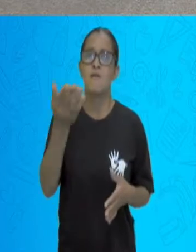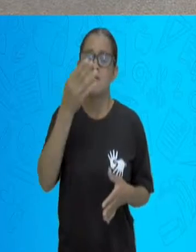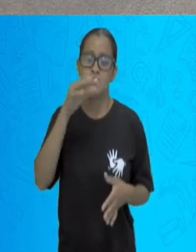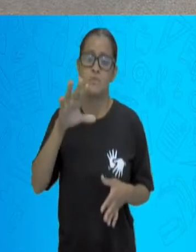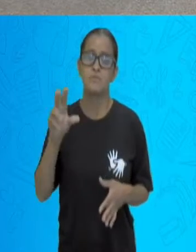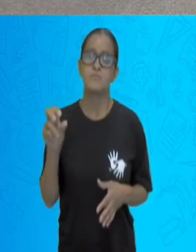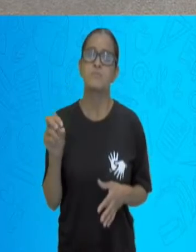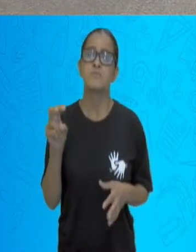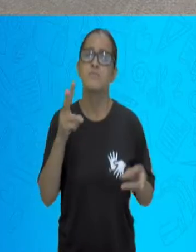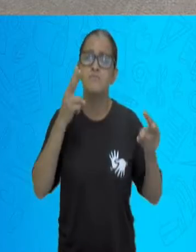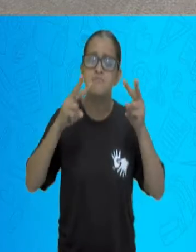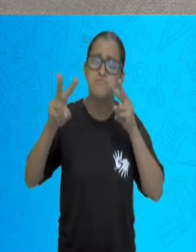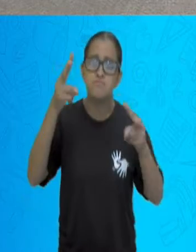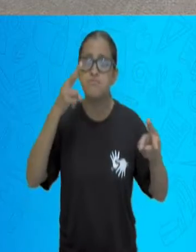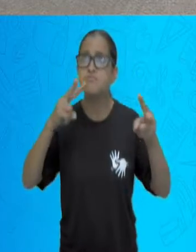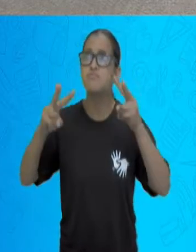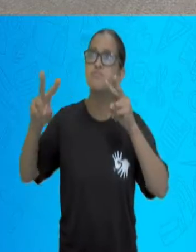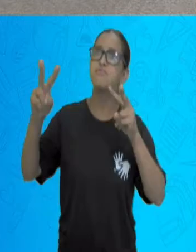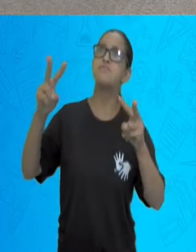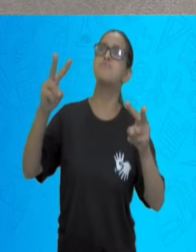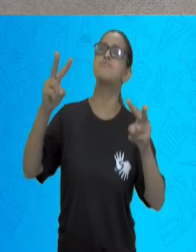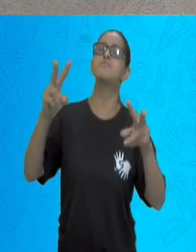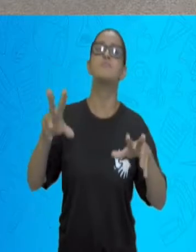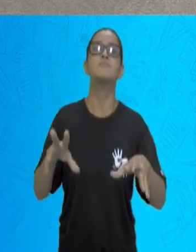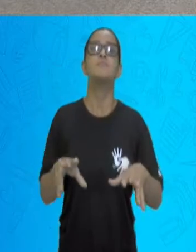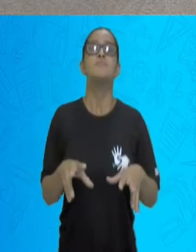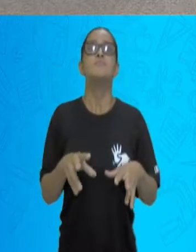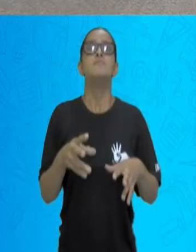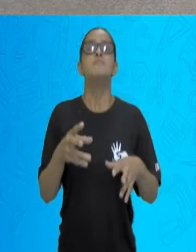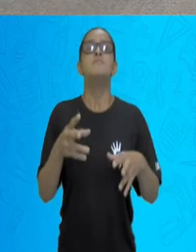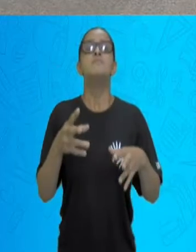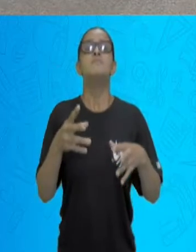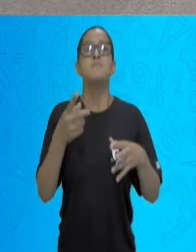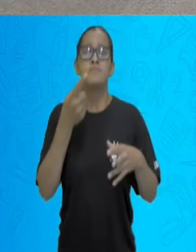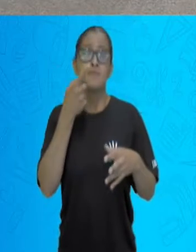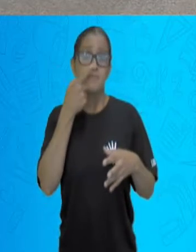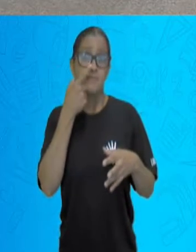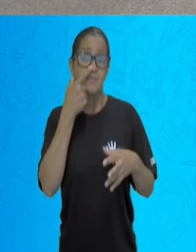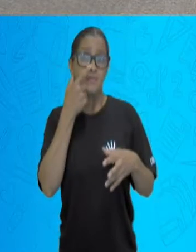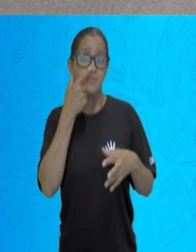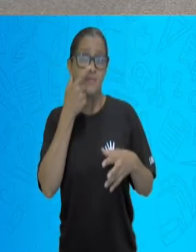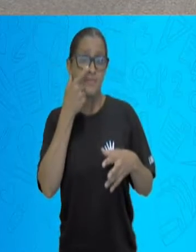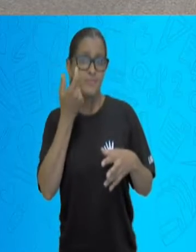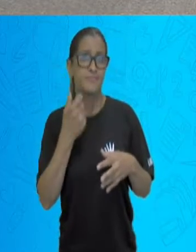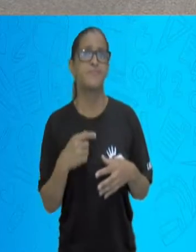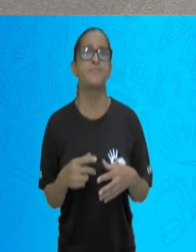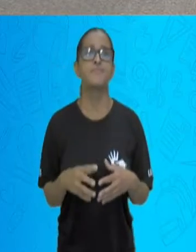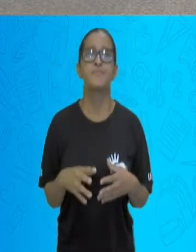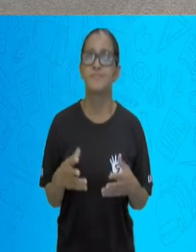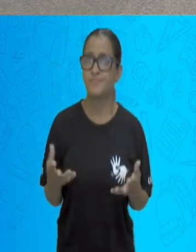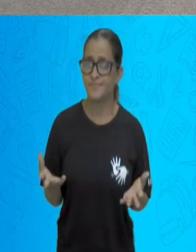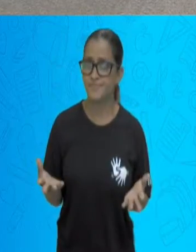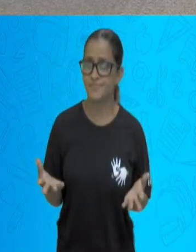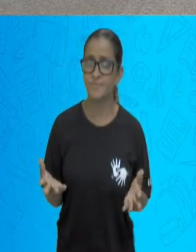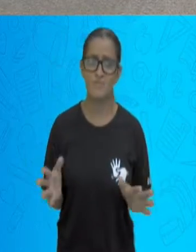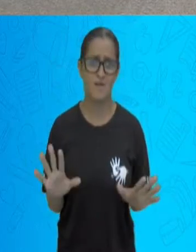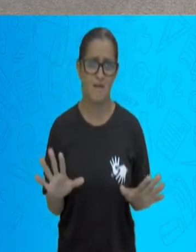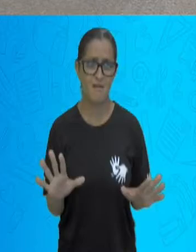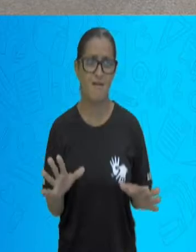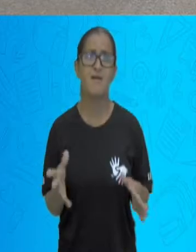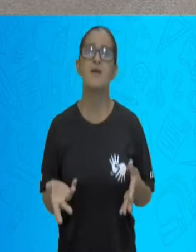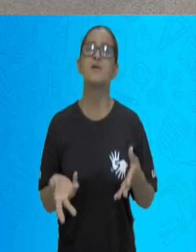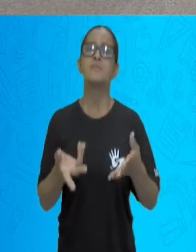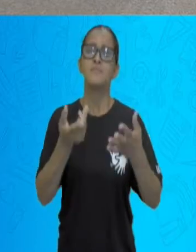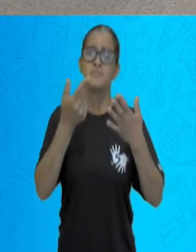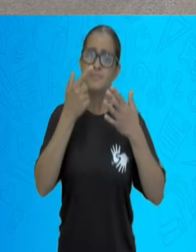que a gente inspira, que eu coloco para dentro. Bom, é só isso. Colocou o